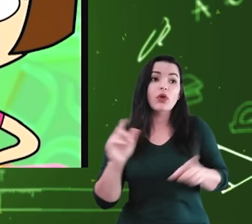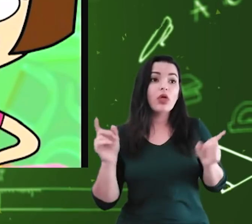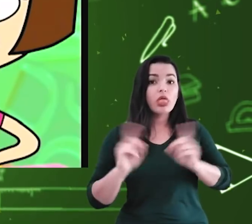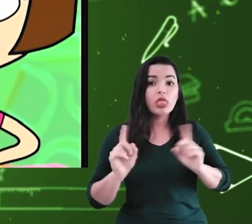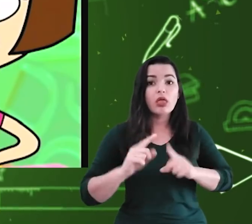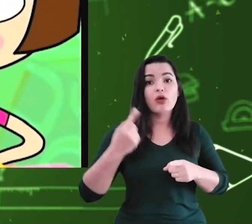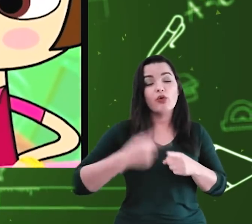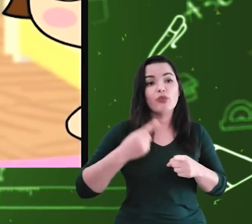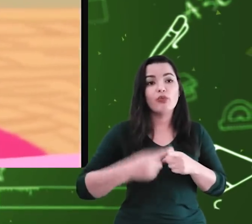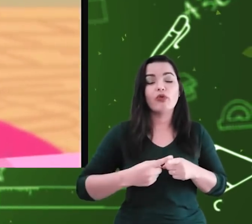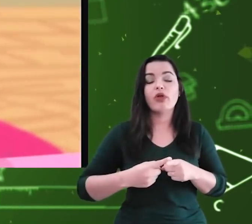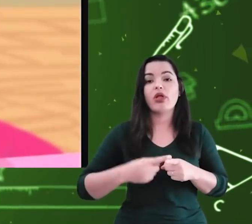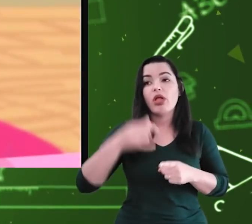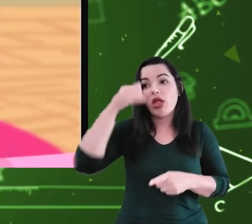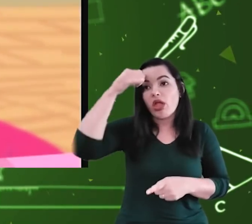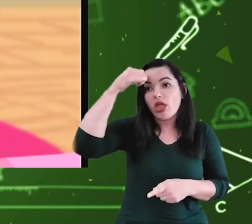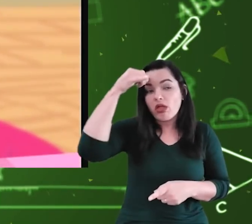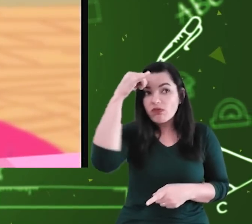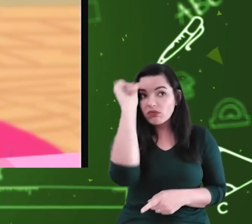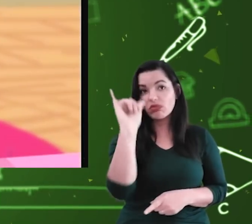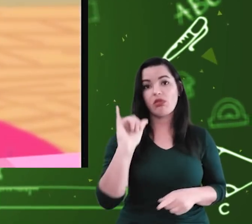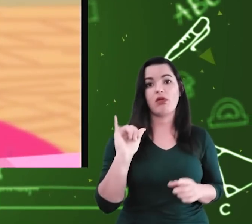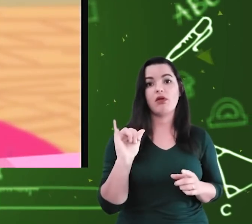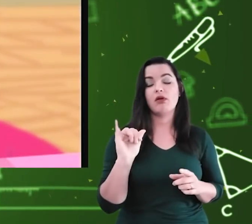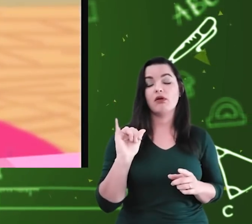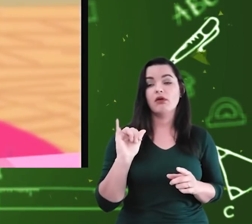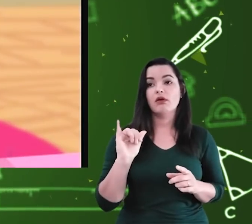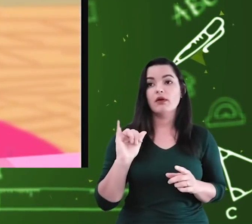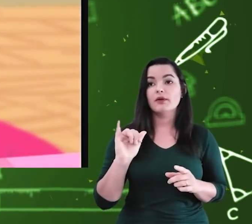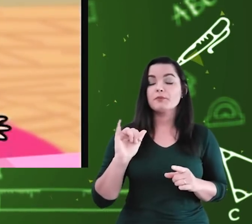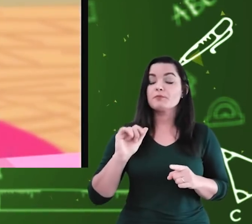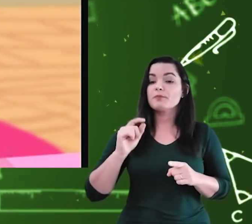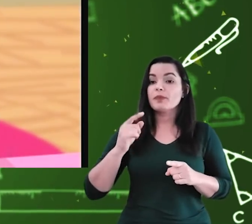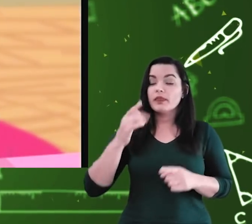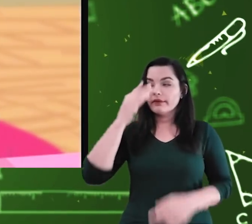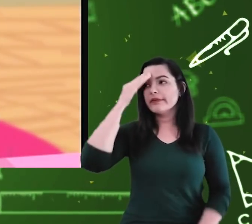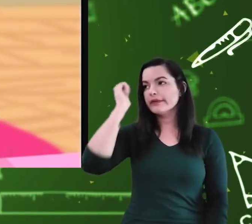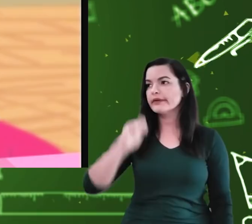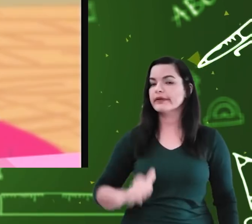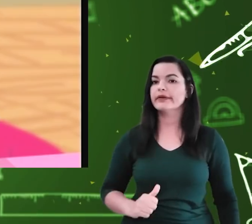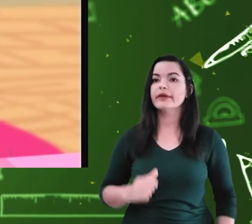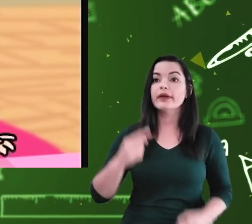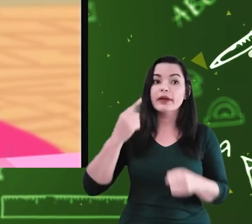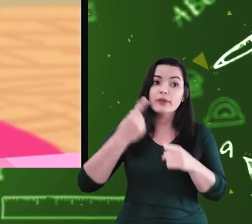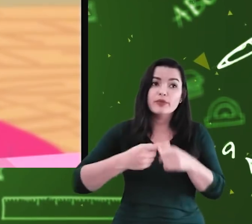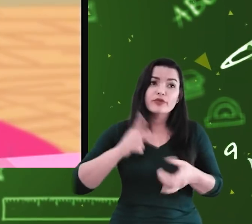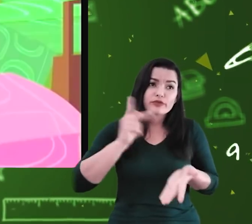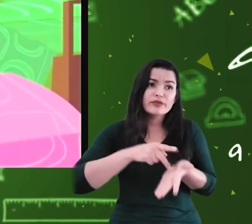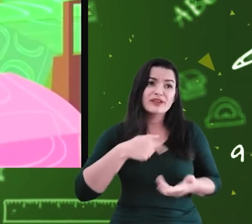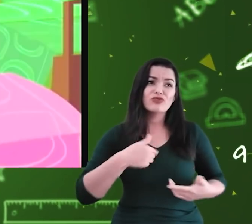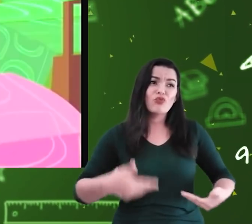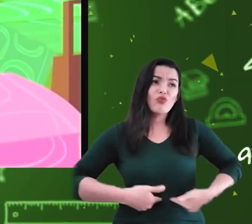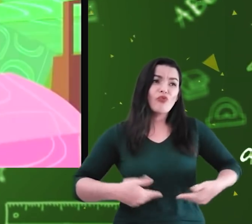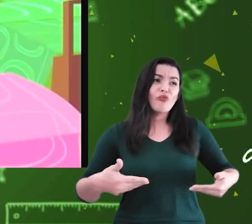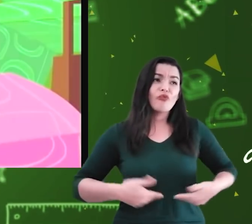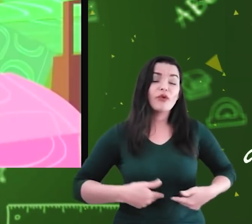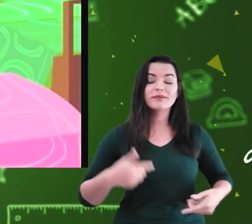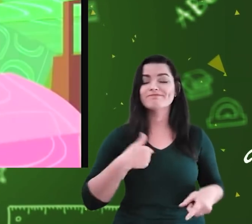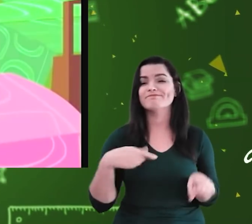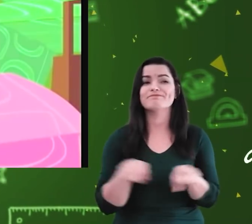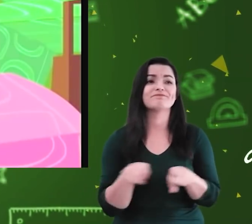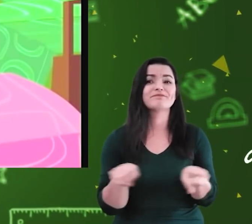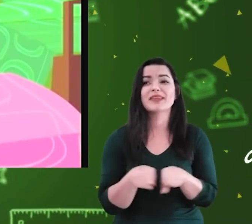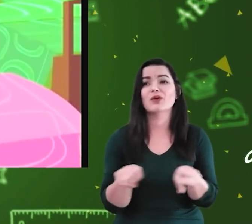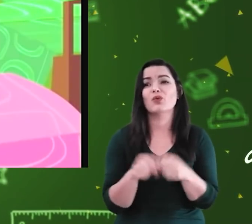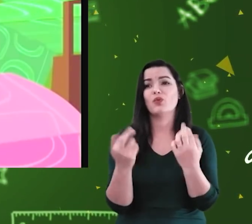Ah, sei. É que na verdade, Teca, eu tô morrendo de fome. Eu também. Você